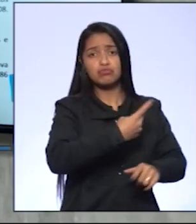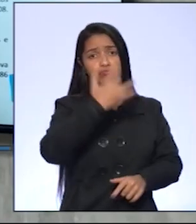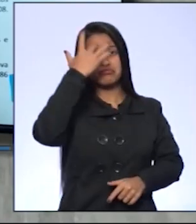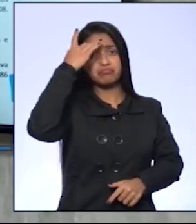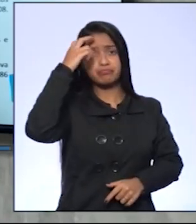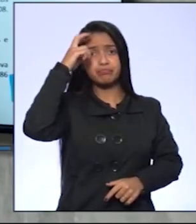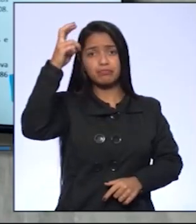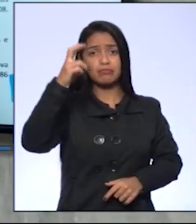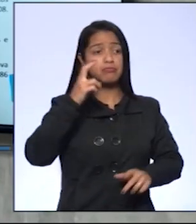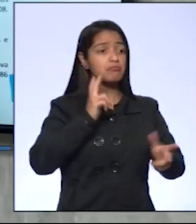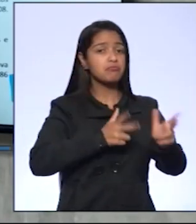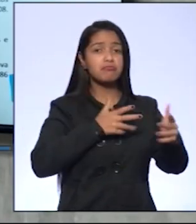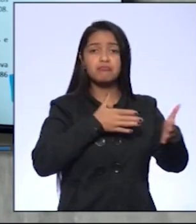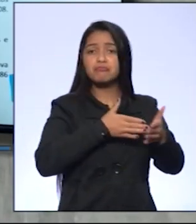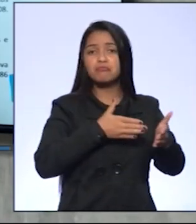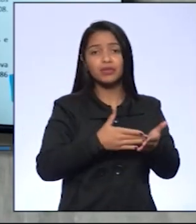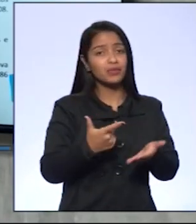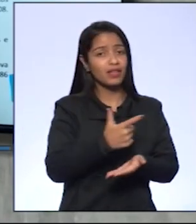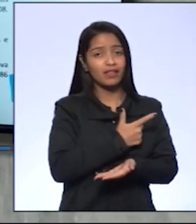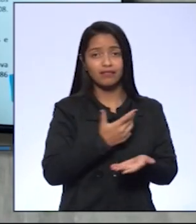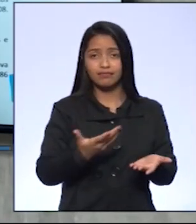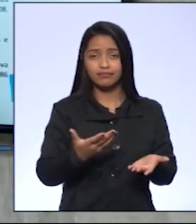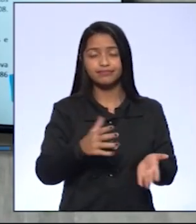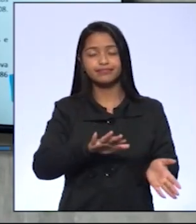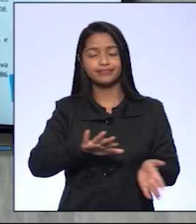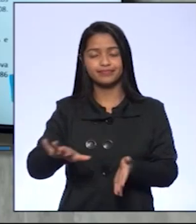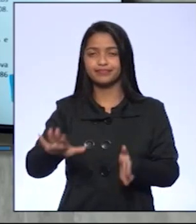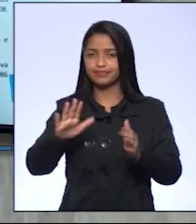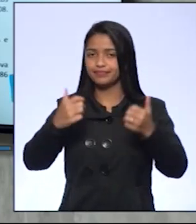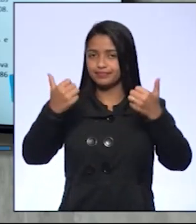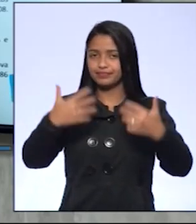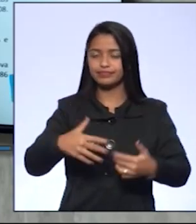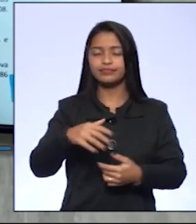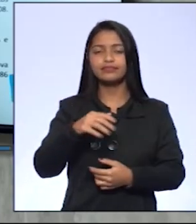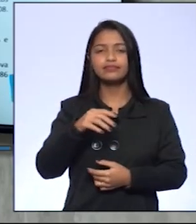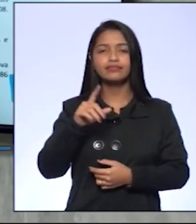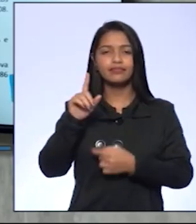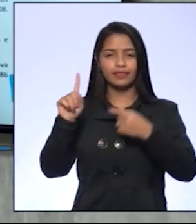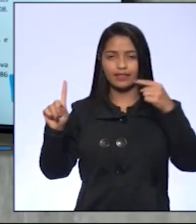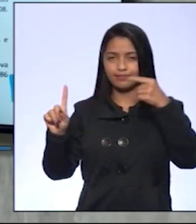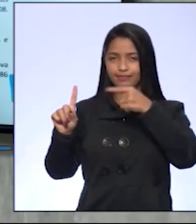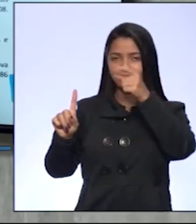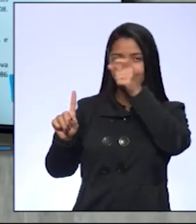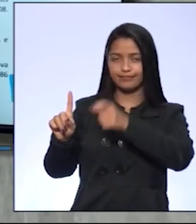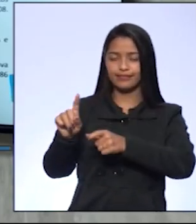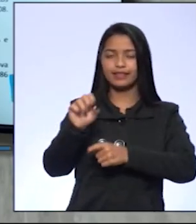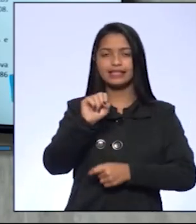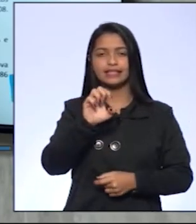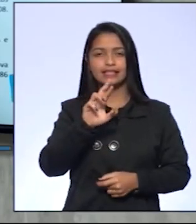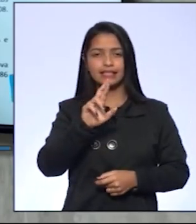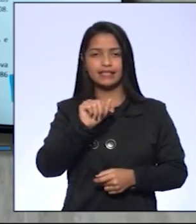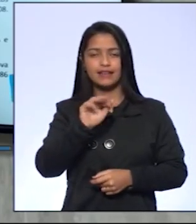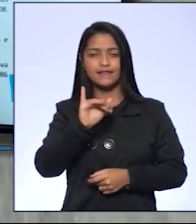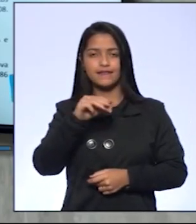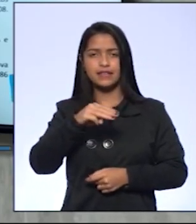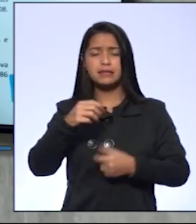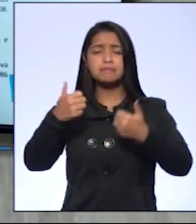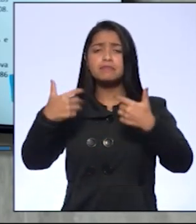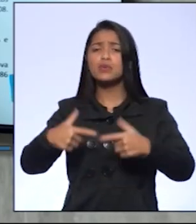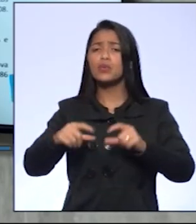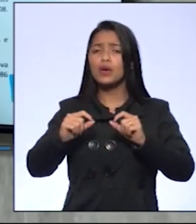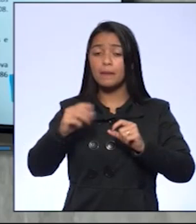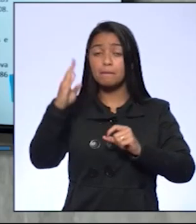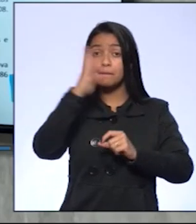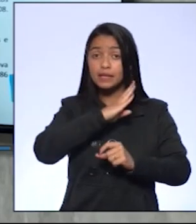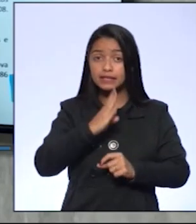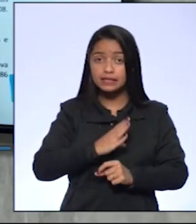Ó, o Serafim da Silva Neto, ele está dizendo o quê? Que aqui no Brasil existem zonas dialetais, ou